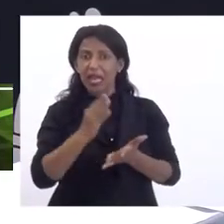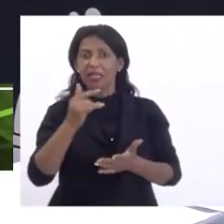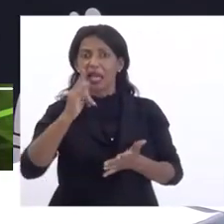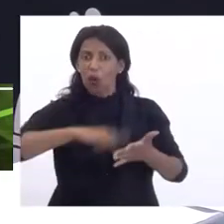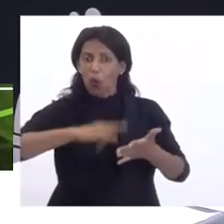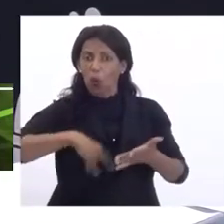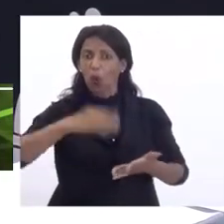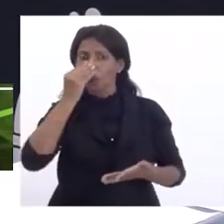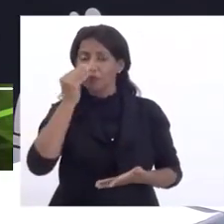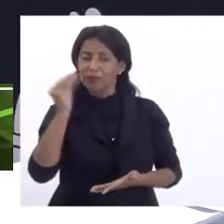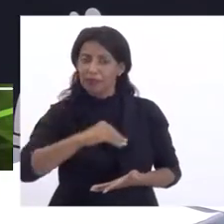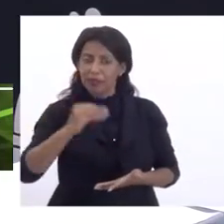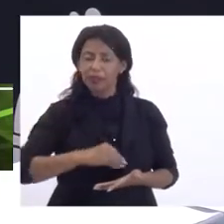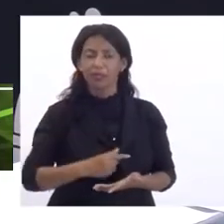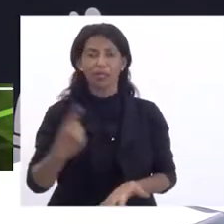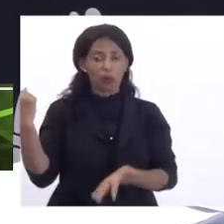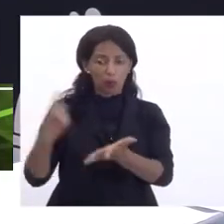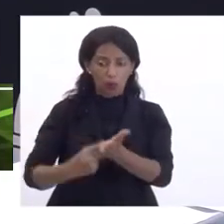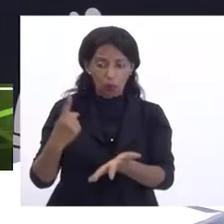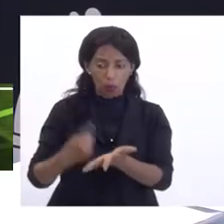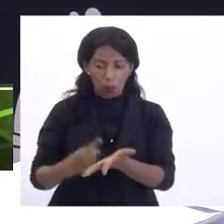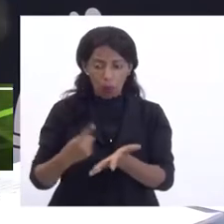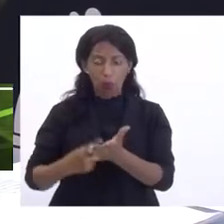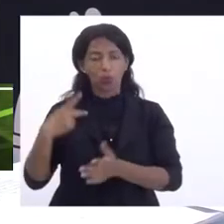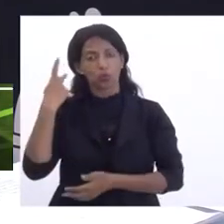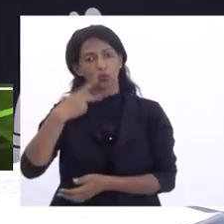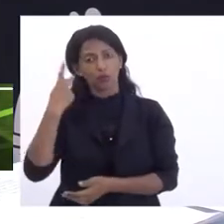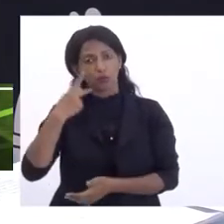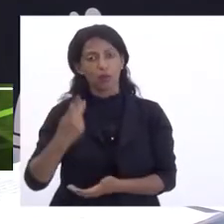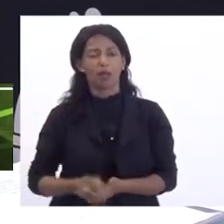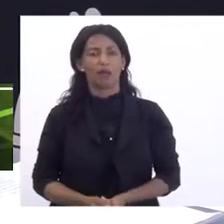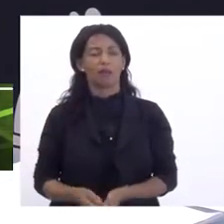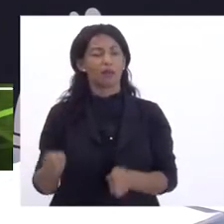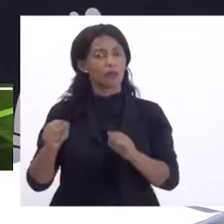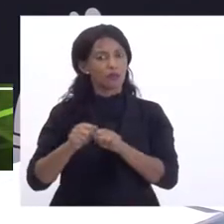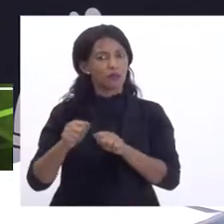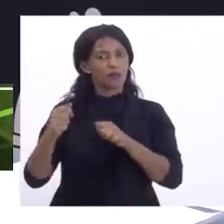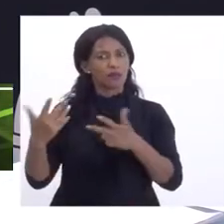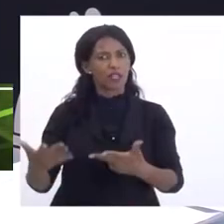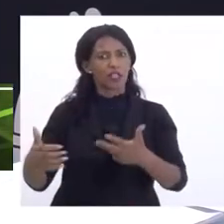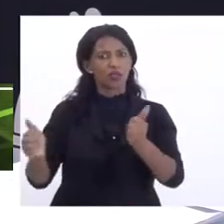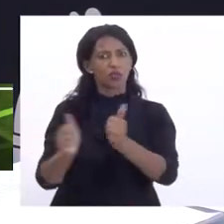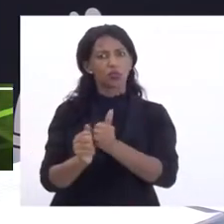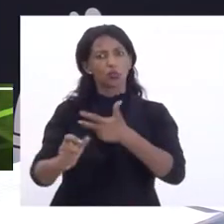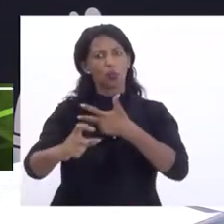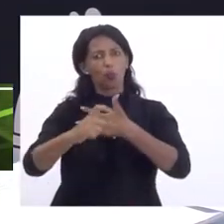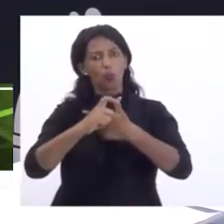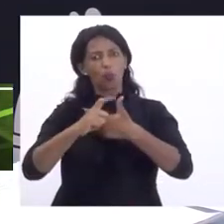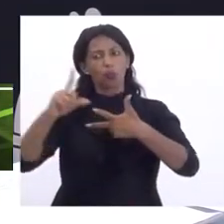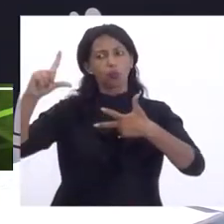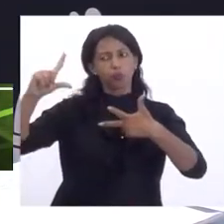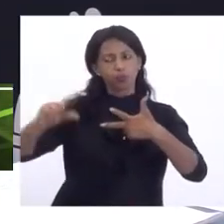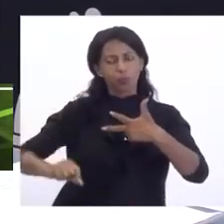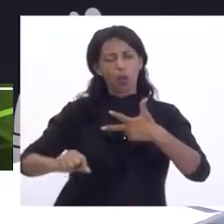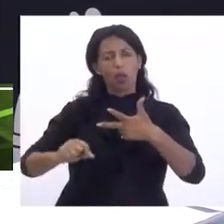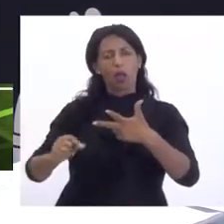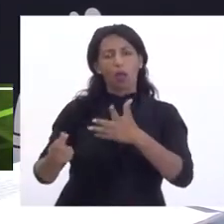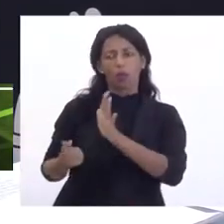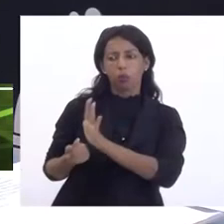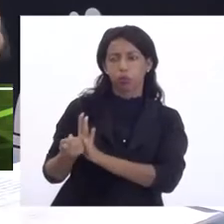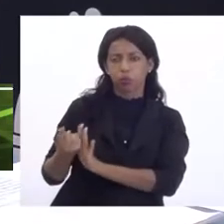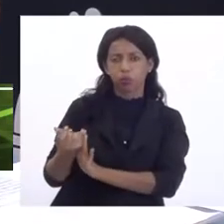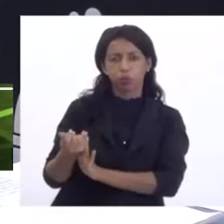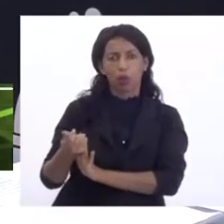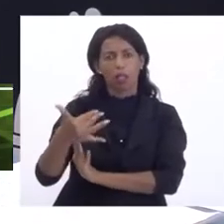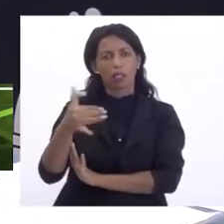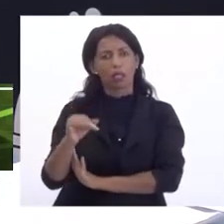rejeitadas. Foi o acordo que o parlamento fez com o executivo para reduzir a alíquota de investimentos